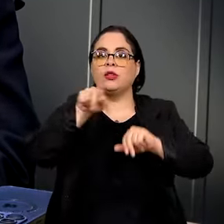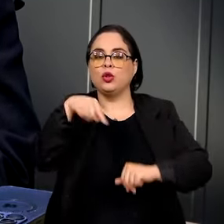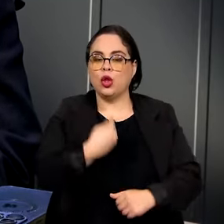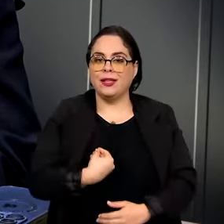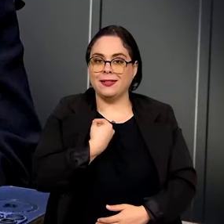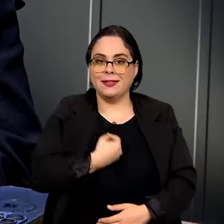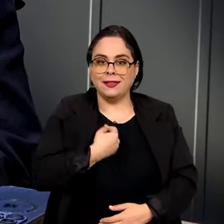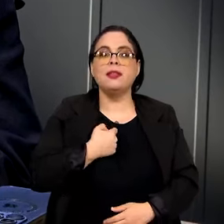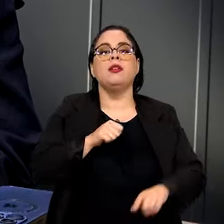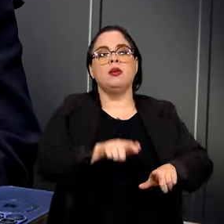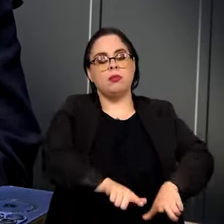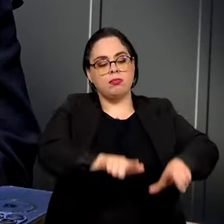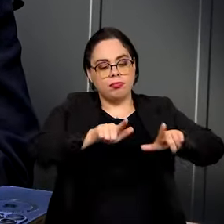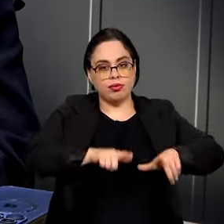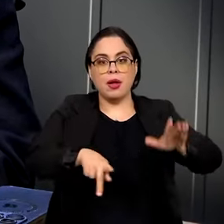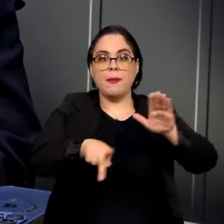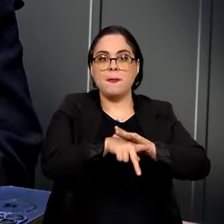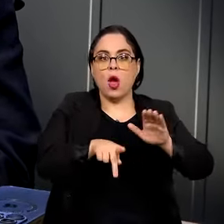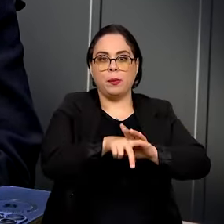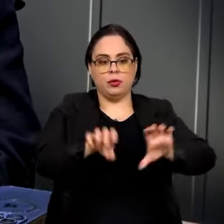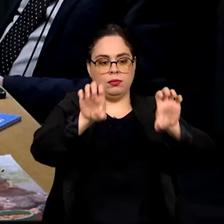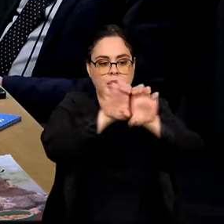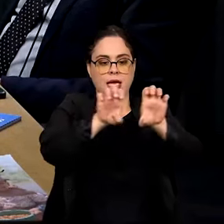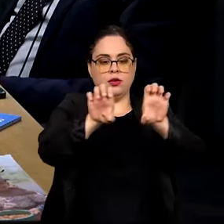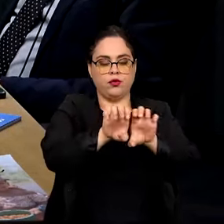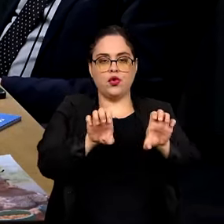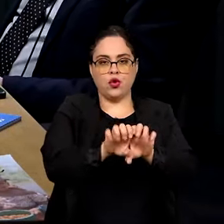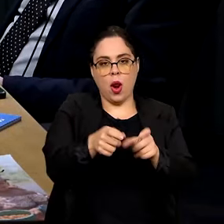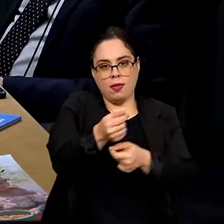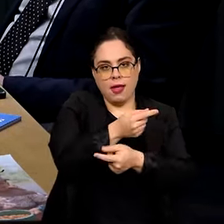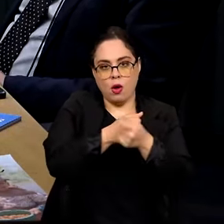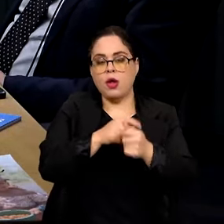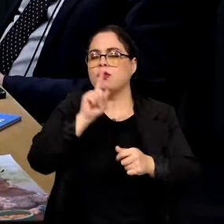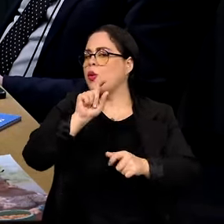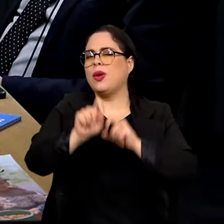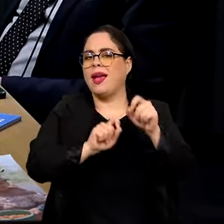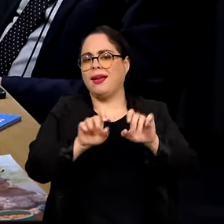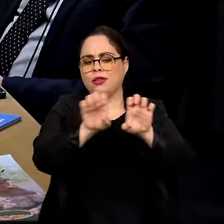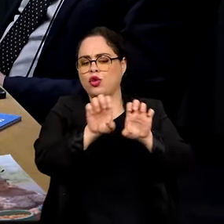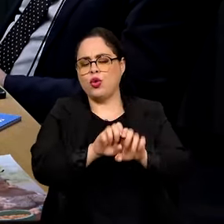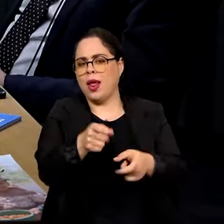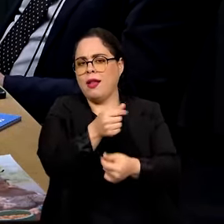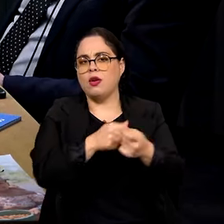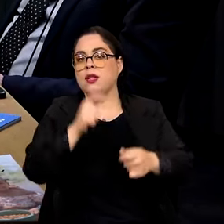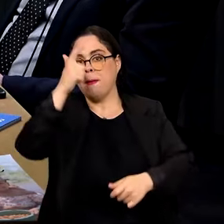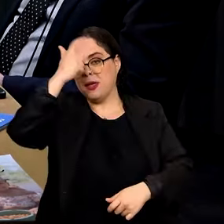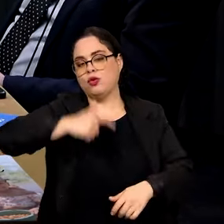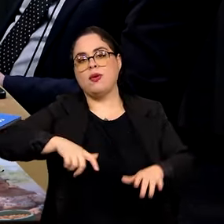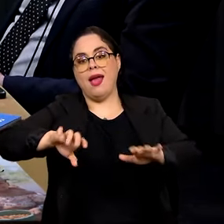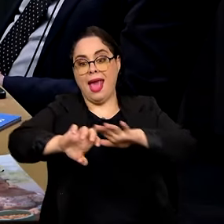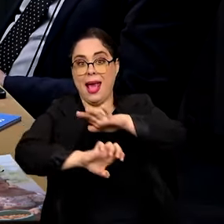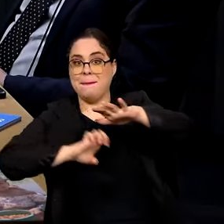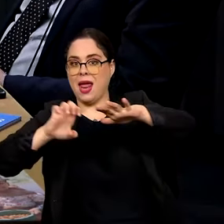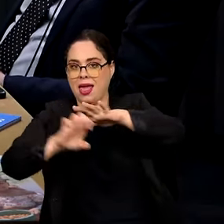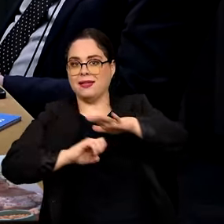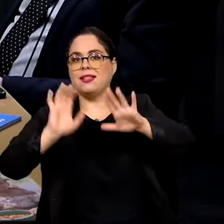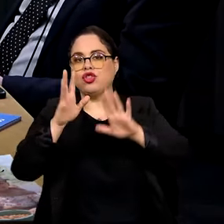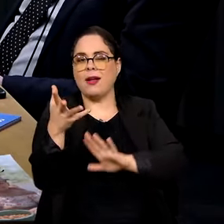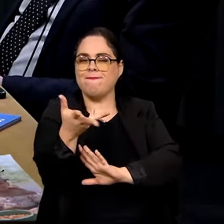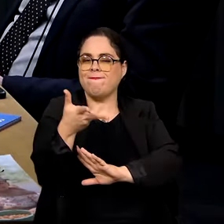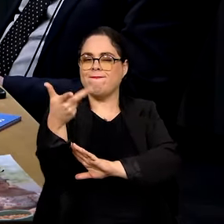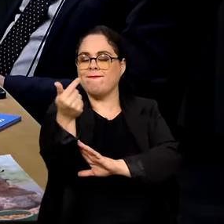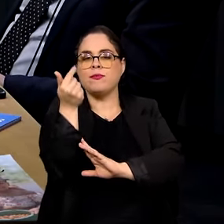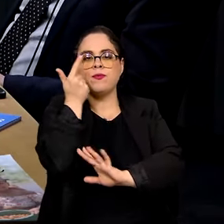nós estamos credenciando os estruturadores de negócio que são empresas privadas que já T